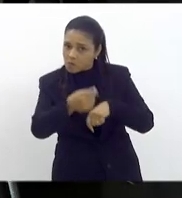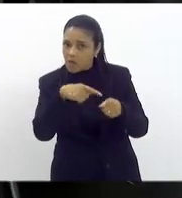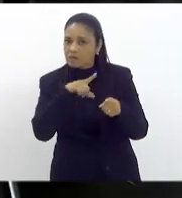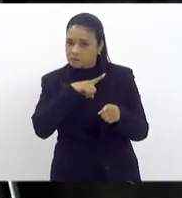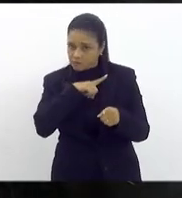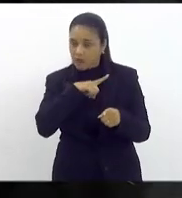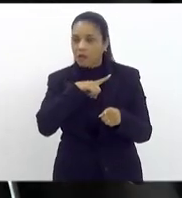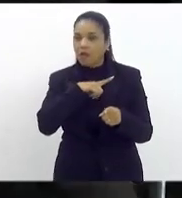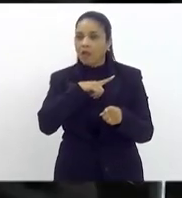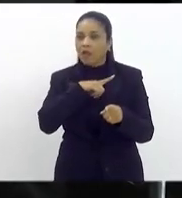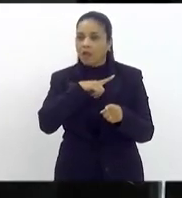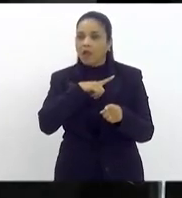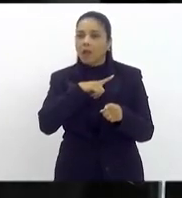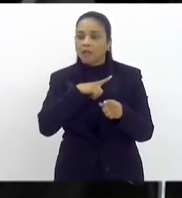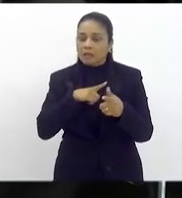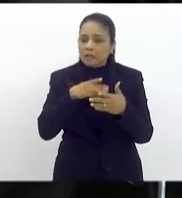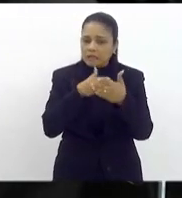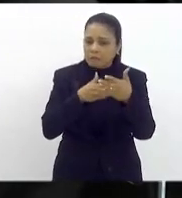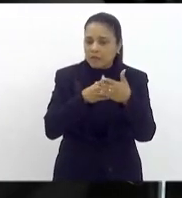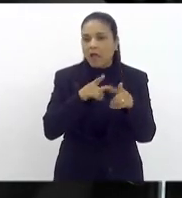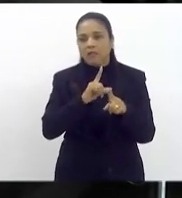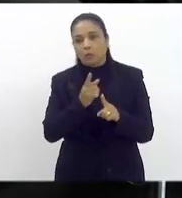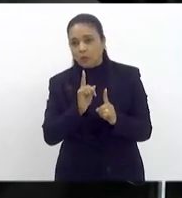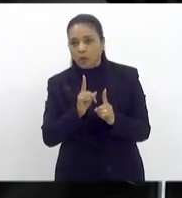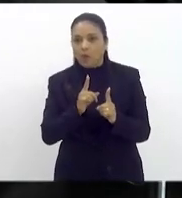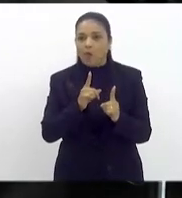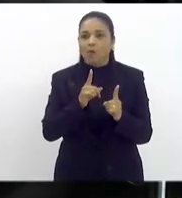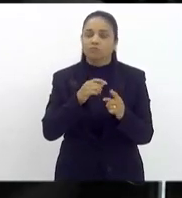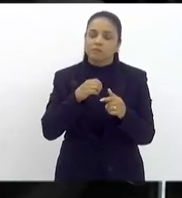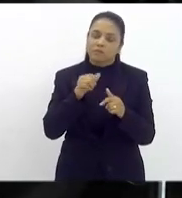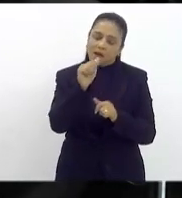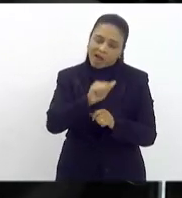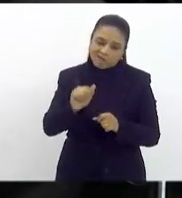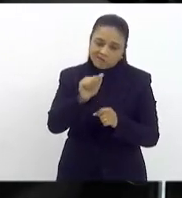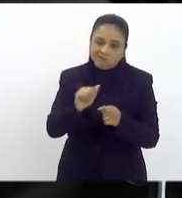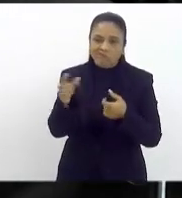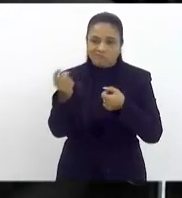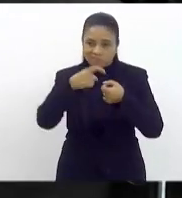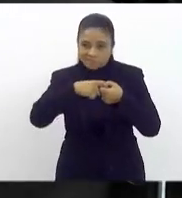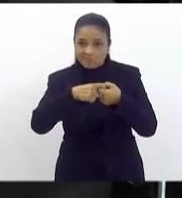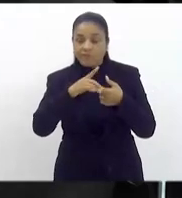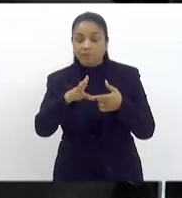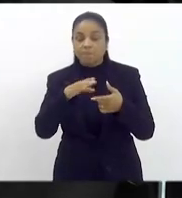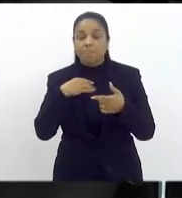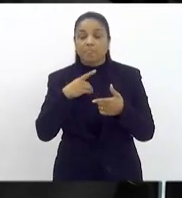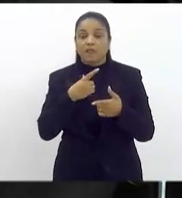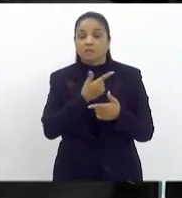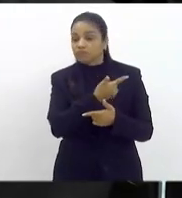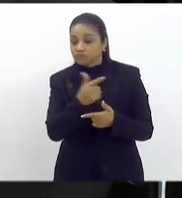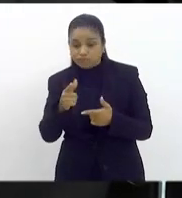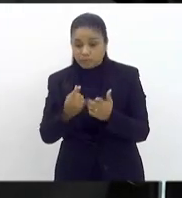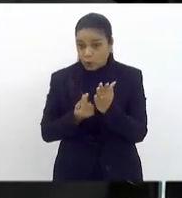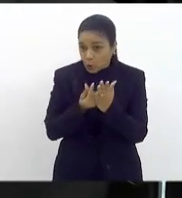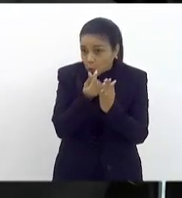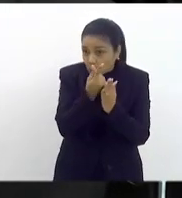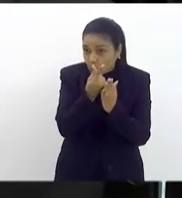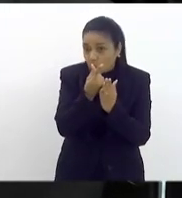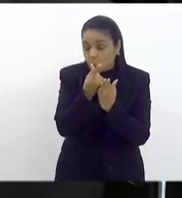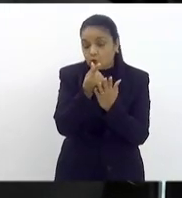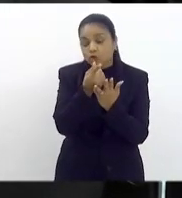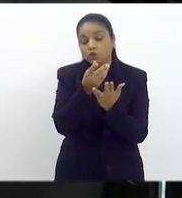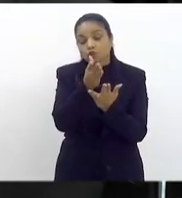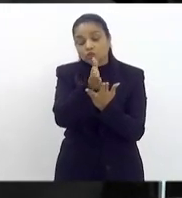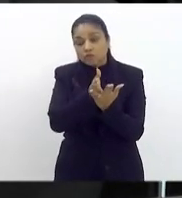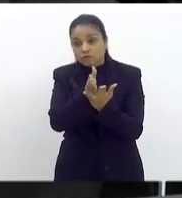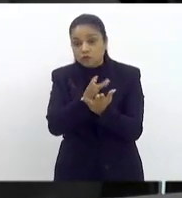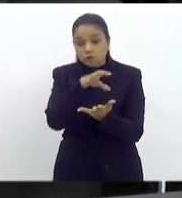Inclusive, limitada, tem a natureza de uma associação, por ações, por aí vai. As sem finalidades lucrativas se subdividem em dois